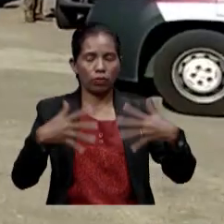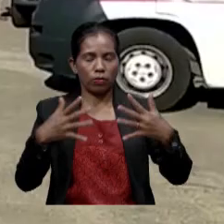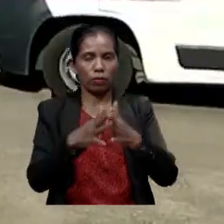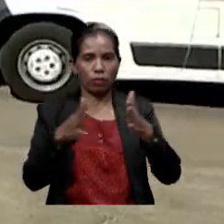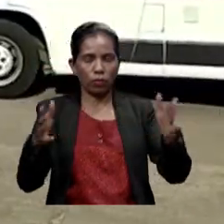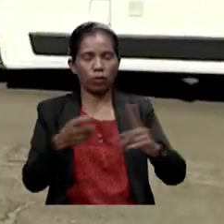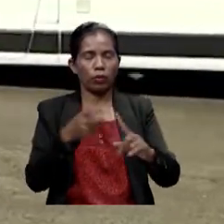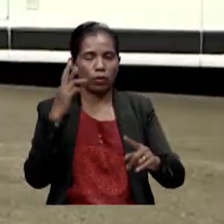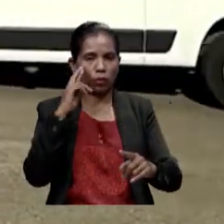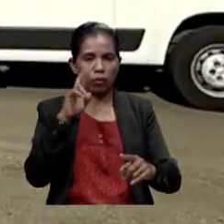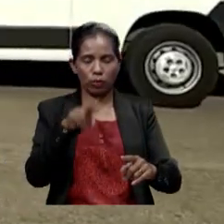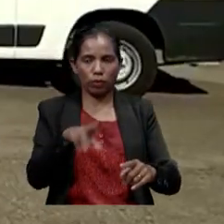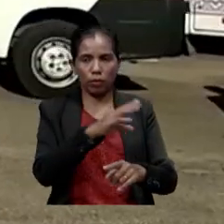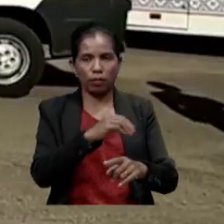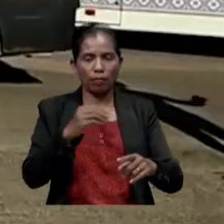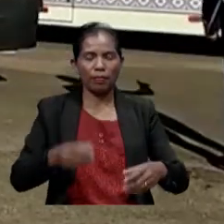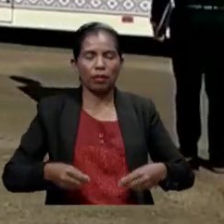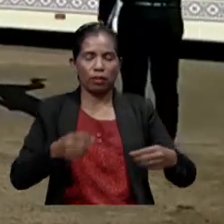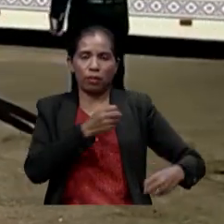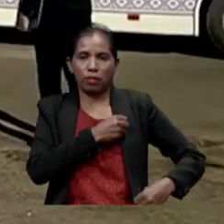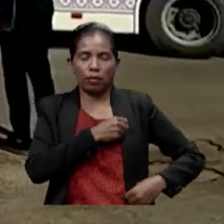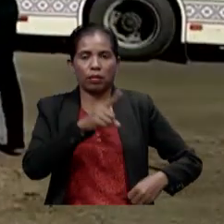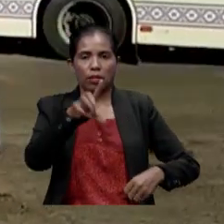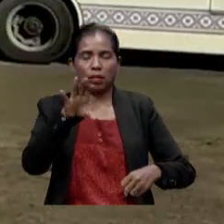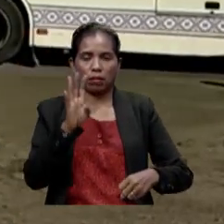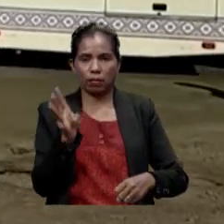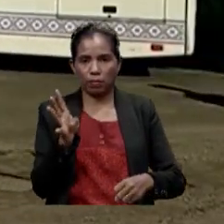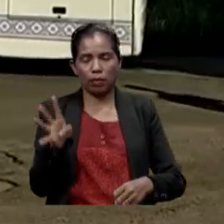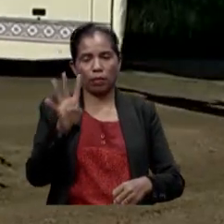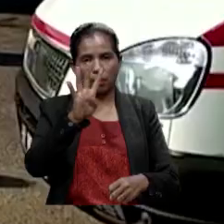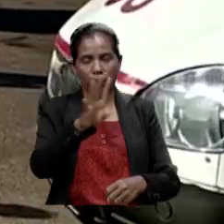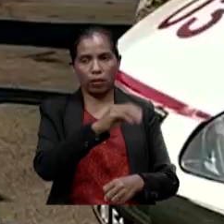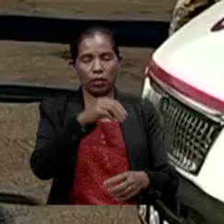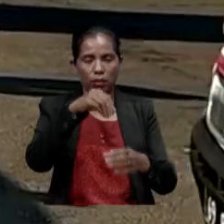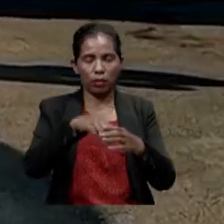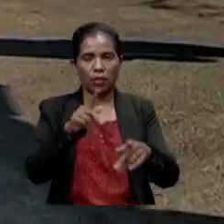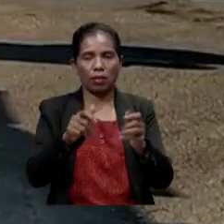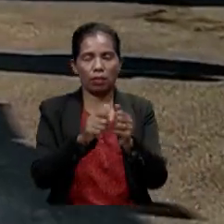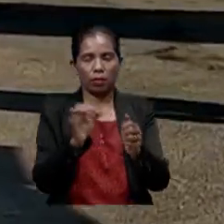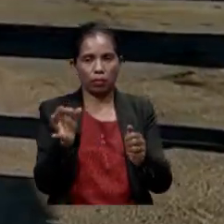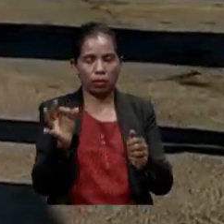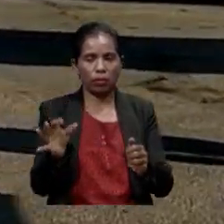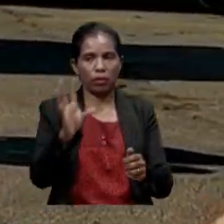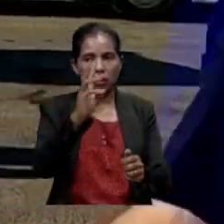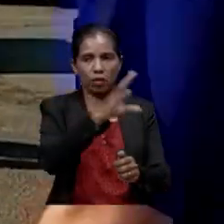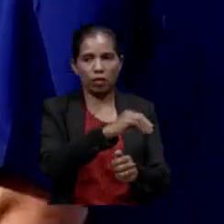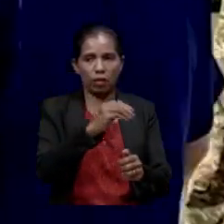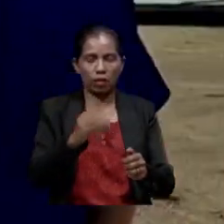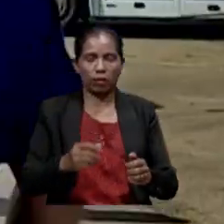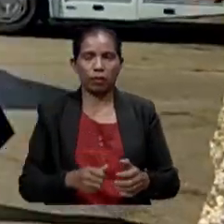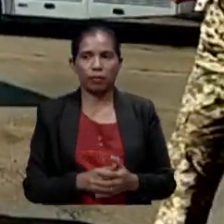Rússia, garante libertação banya soldado atu sida hatun resenhat, inclui Emasiano resen lima, lebe defende meta lugariku